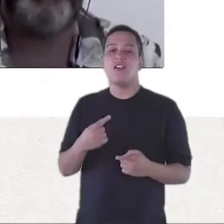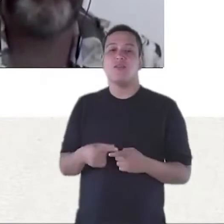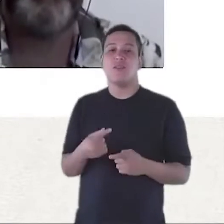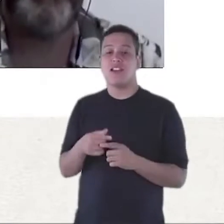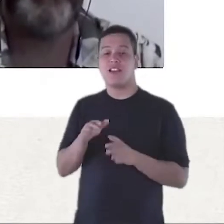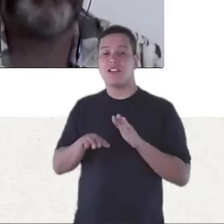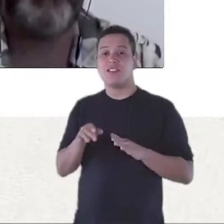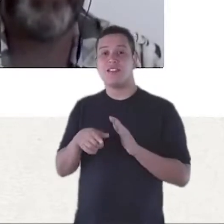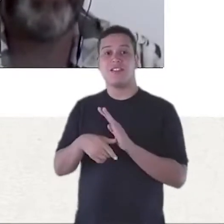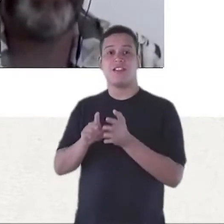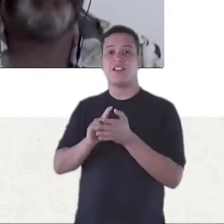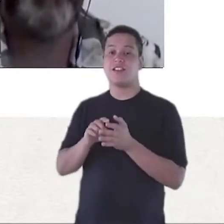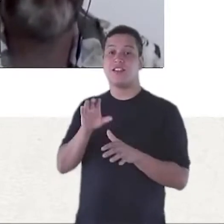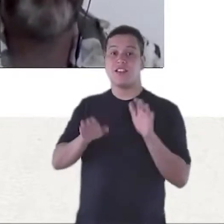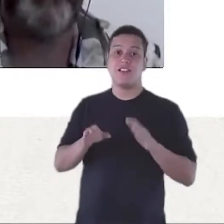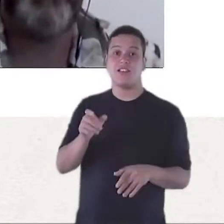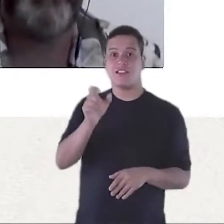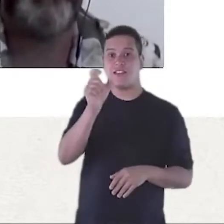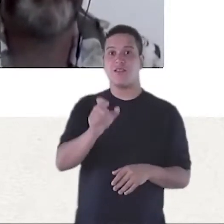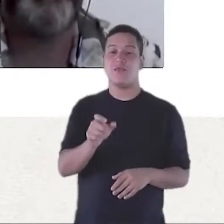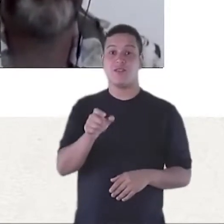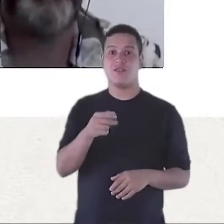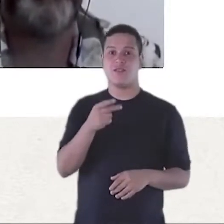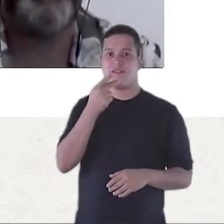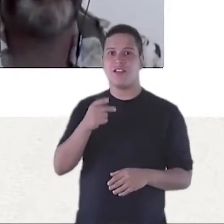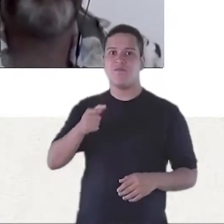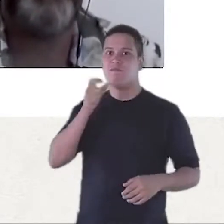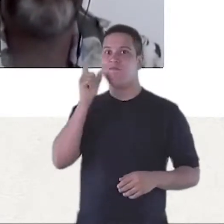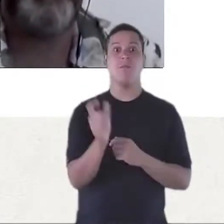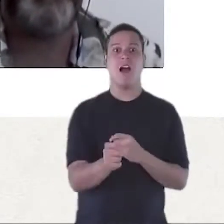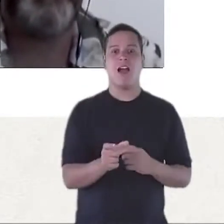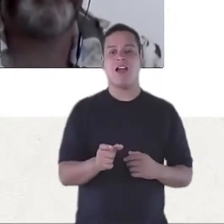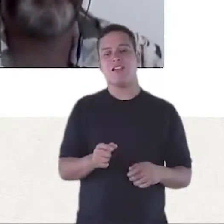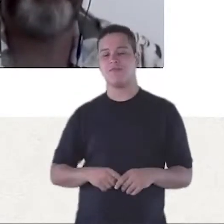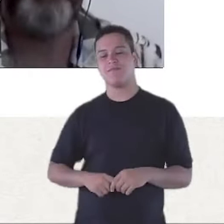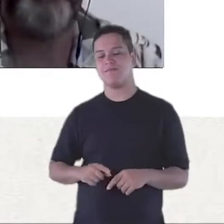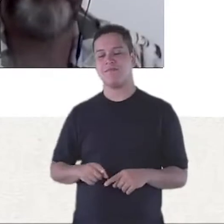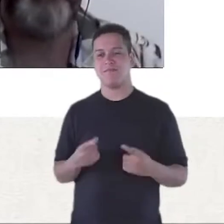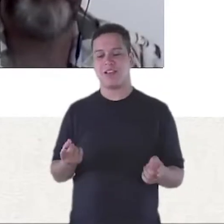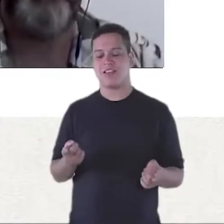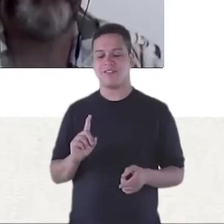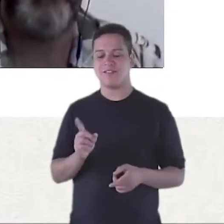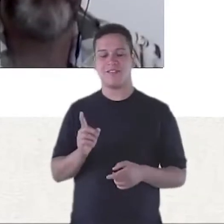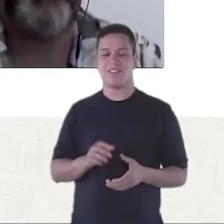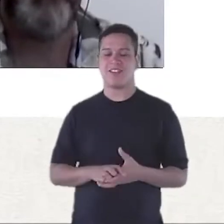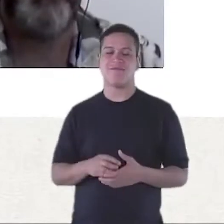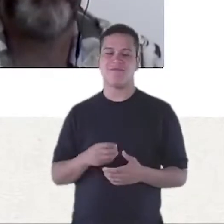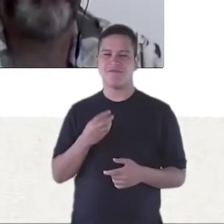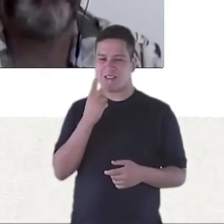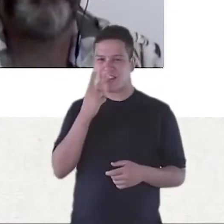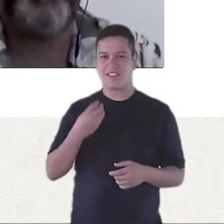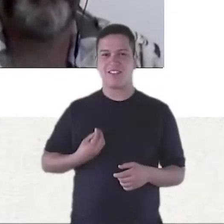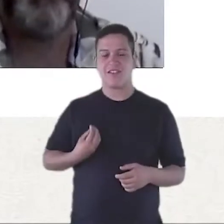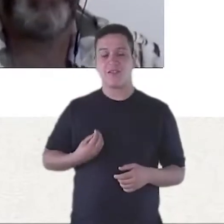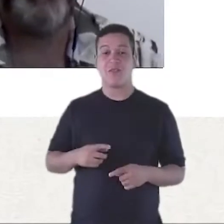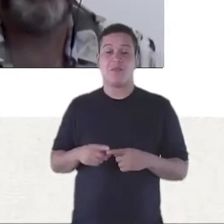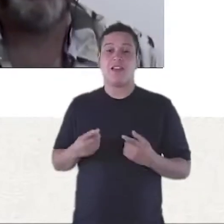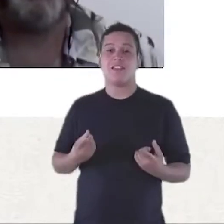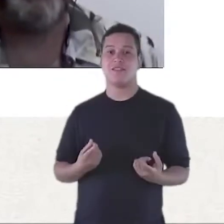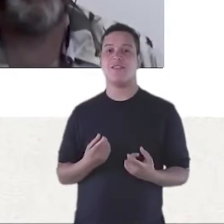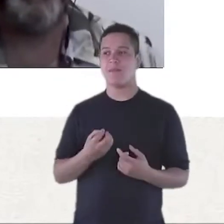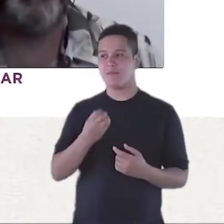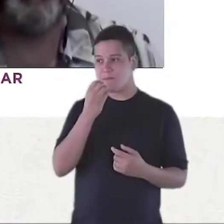apresentador Afonso Borges está sentado em frente a uma estante repleta de livros e artigos de decoração. Mas boa noite, você que está